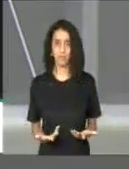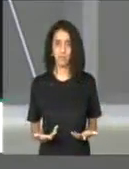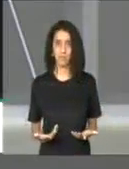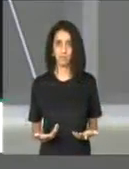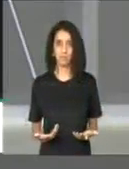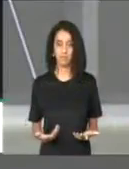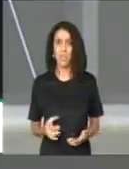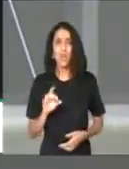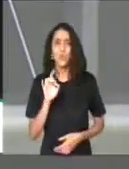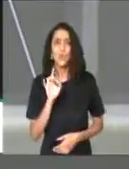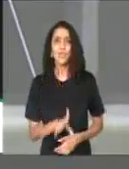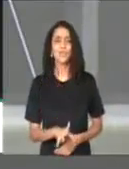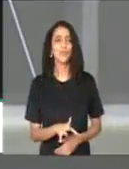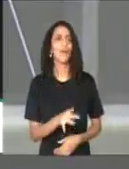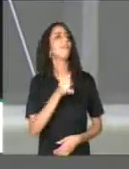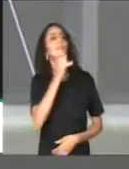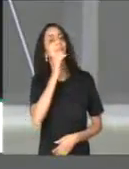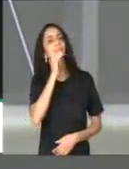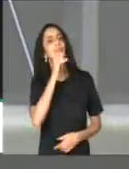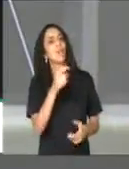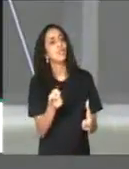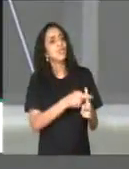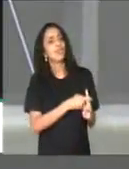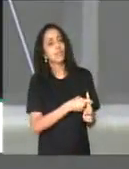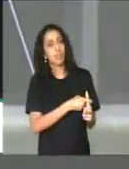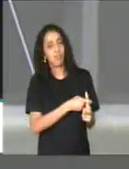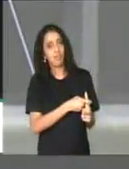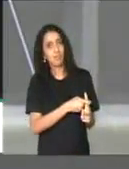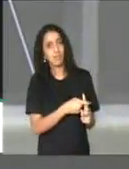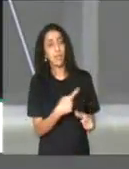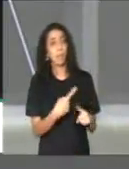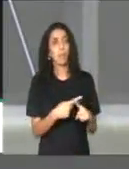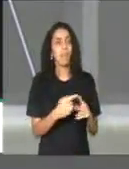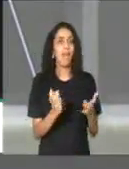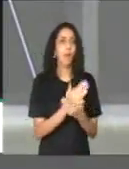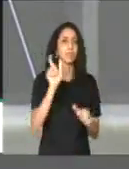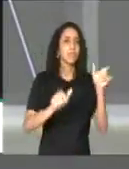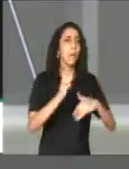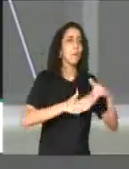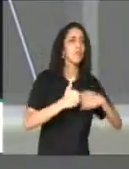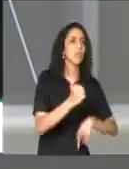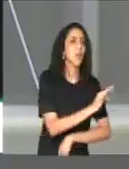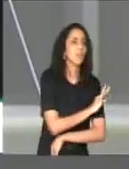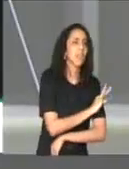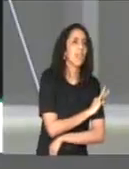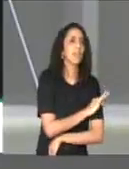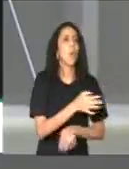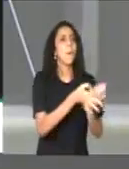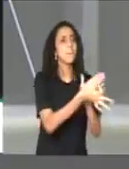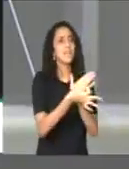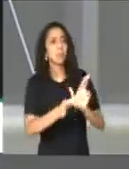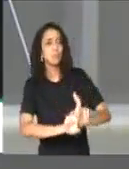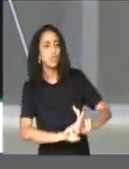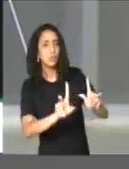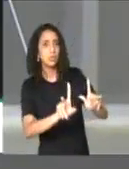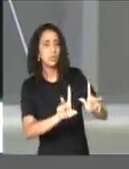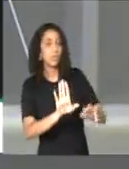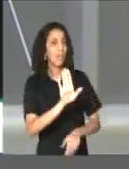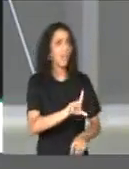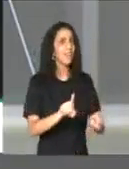de um déficit cuja existência divide os técnicos e especialistas, mas por causa